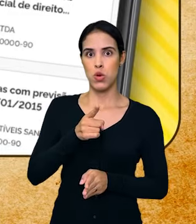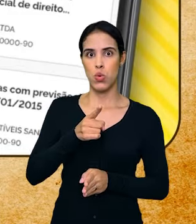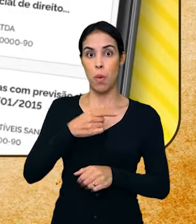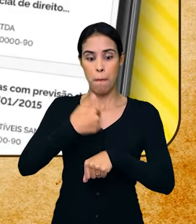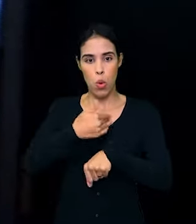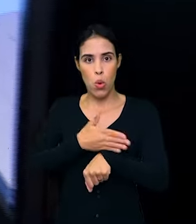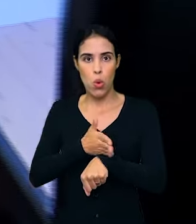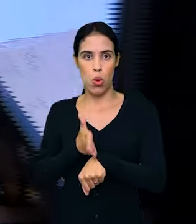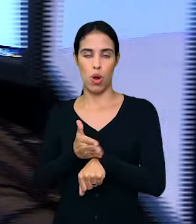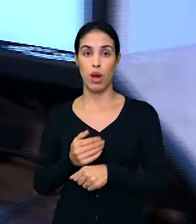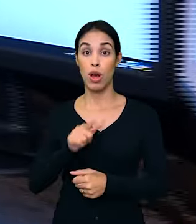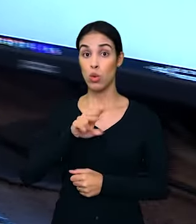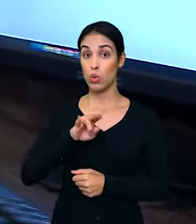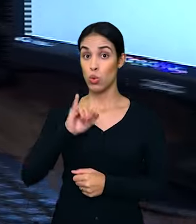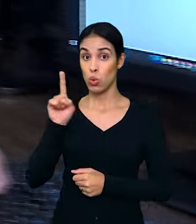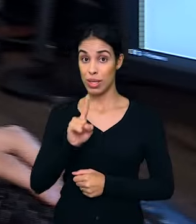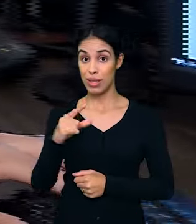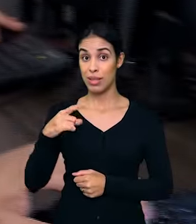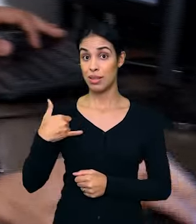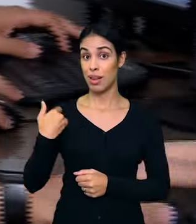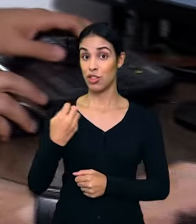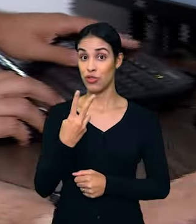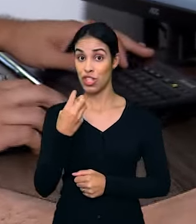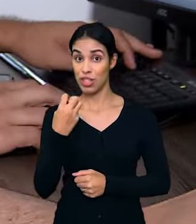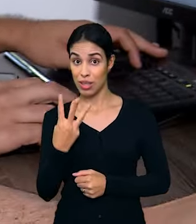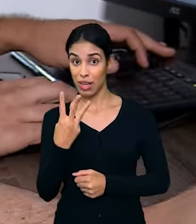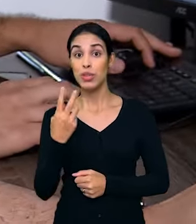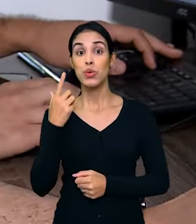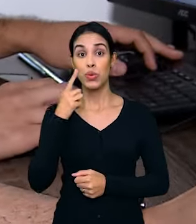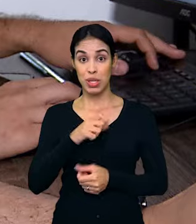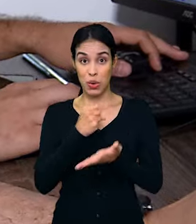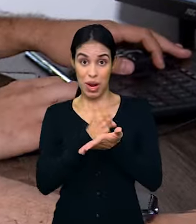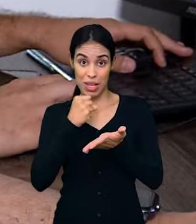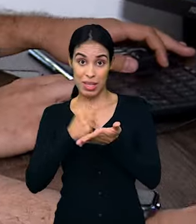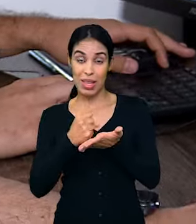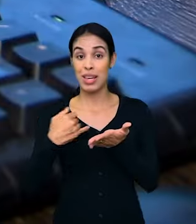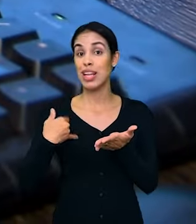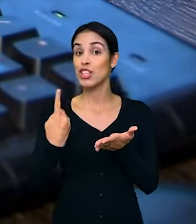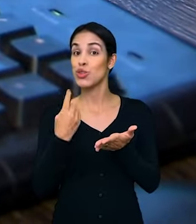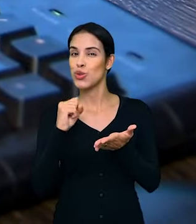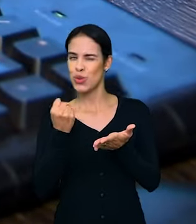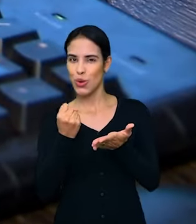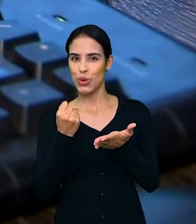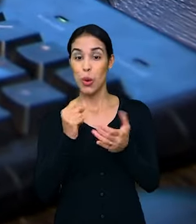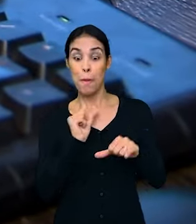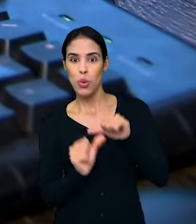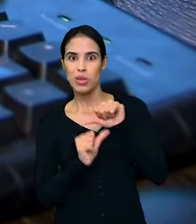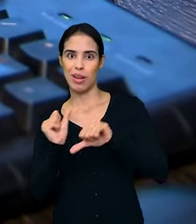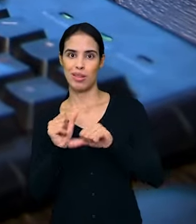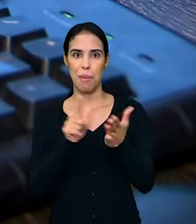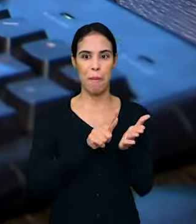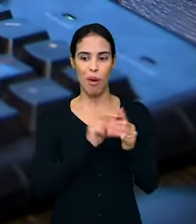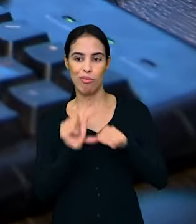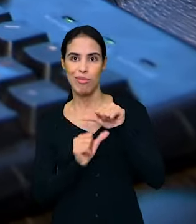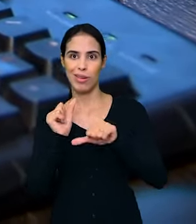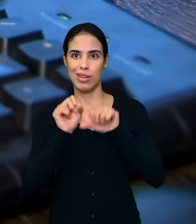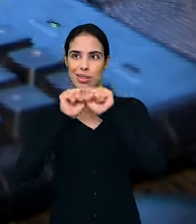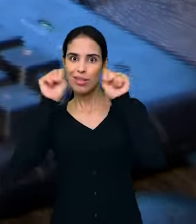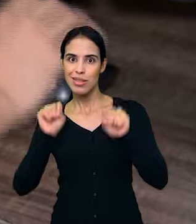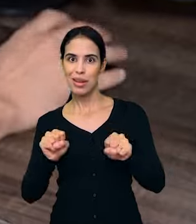hora. Luiz tem 23 anos e obteve a carteira de trabalho aos 18, quando a transição para o digital já havia